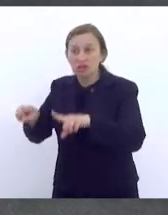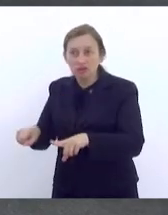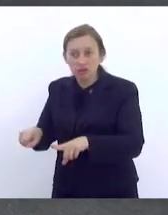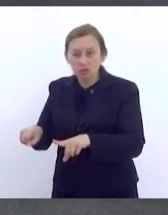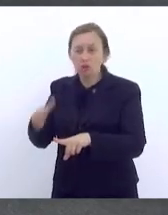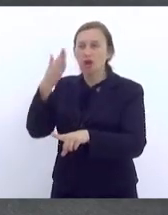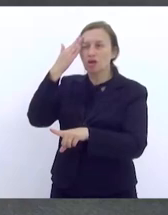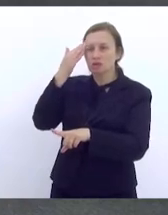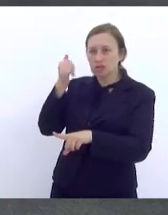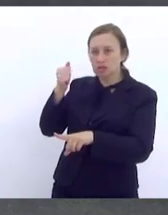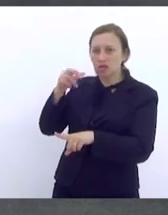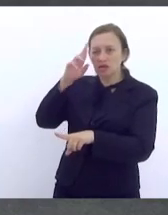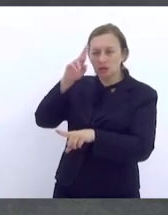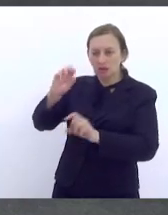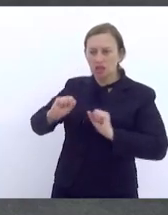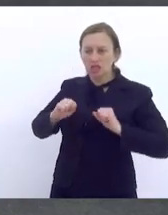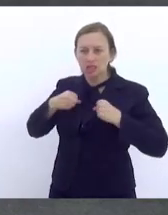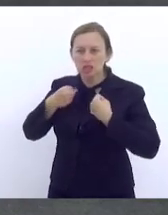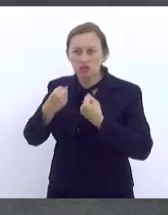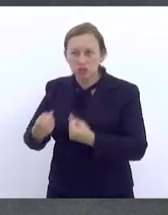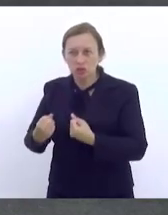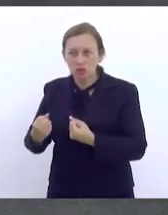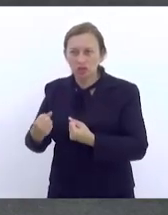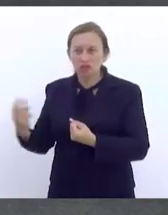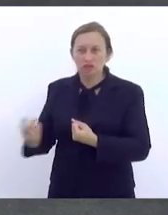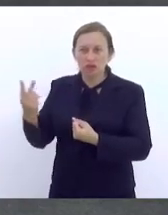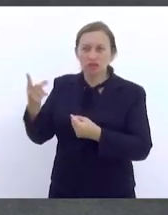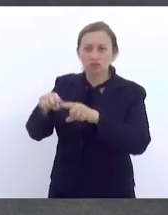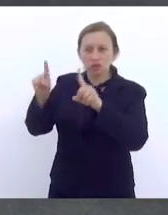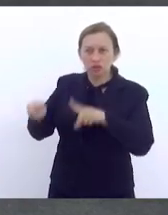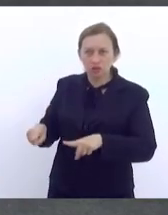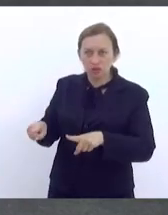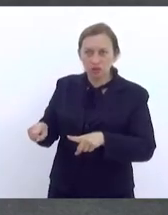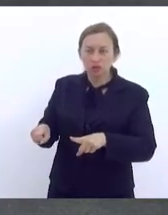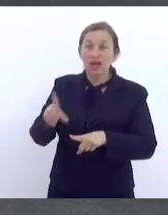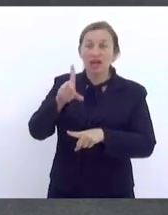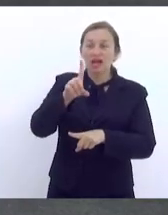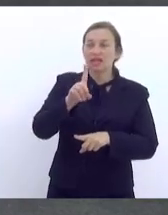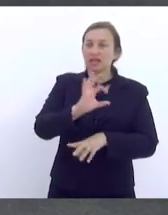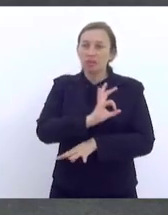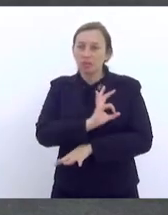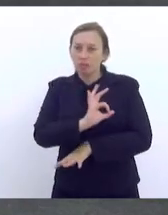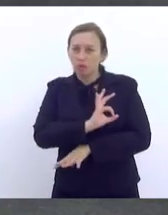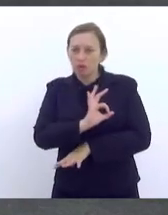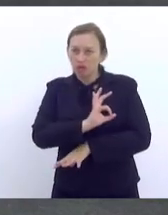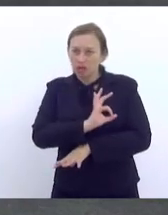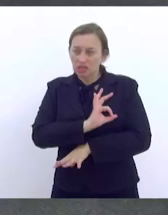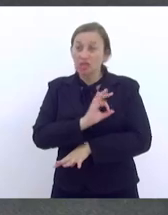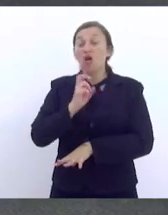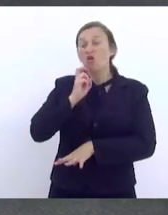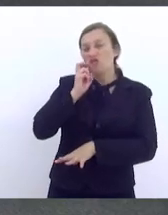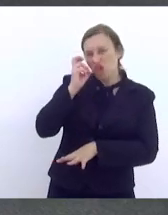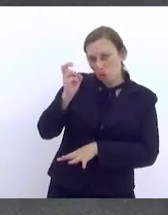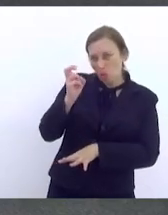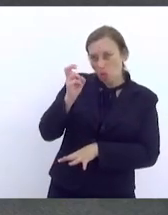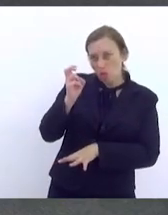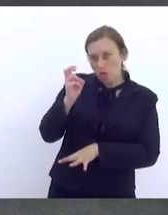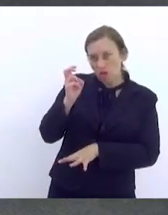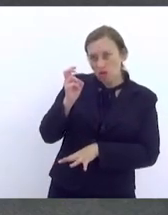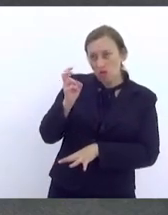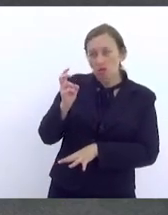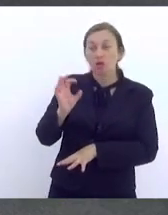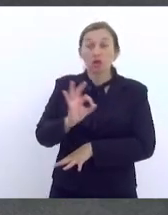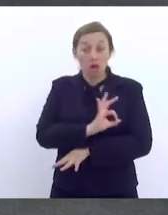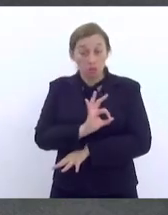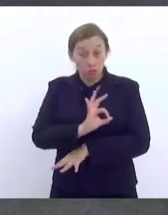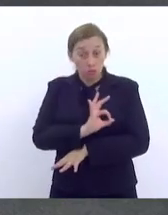sei que vossa excelência é dedicada no seu mandato a valorização dos Servidores tanto do Degas quanto da SEAP É uma vergonha o que a polícia